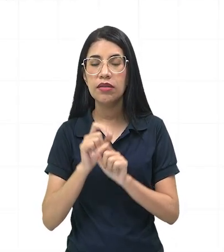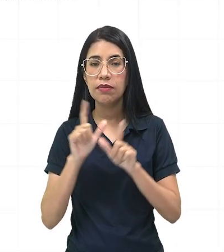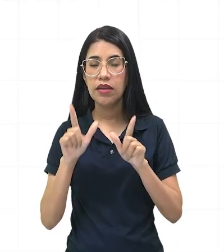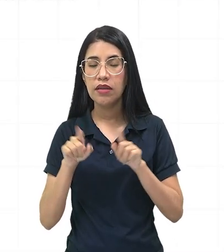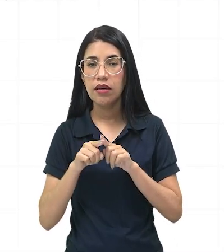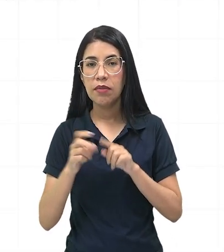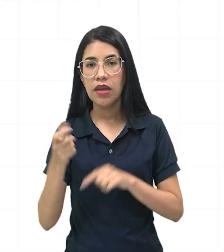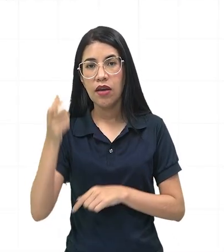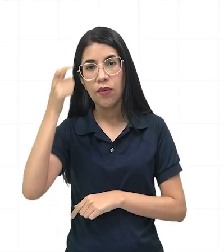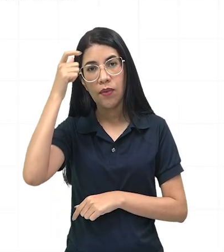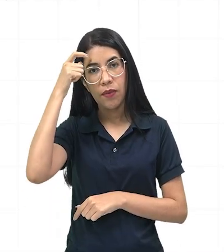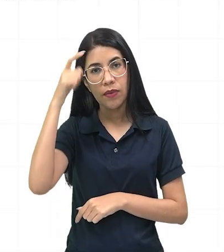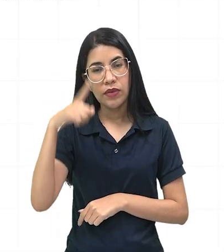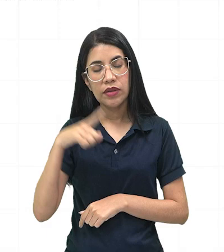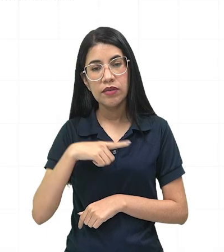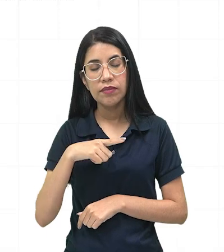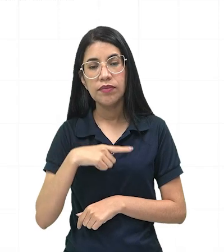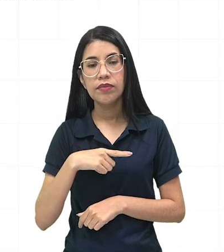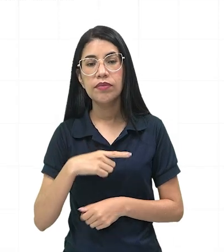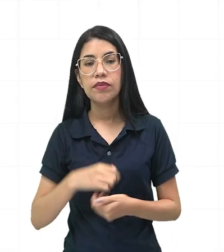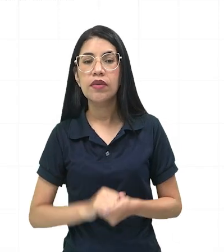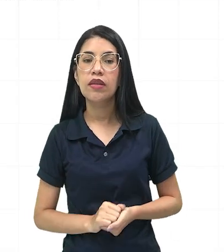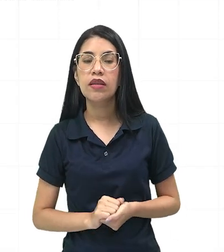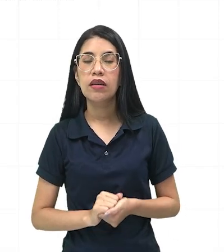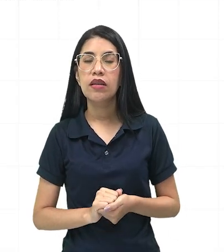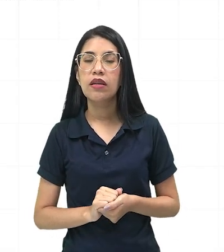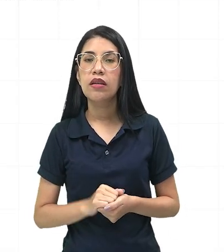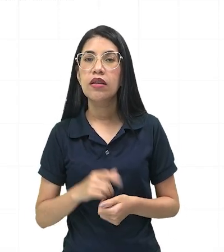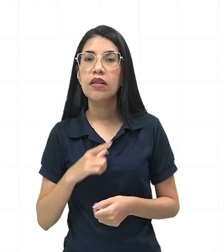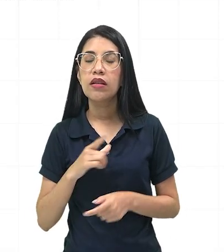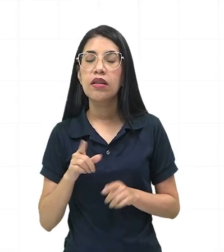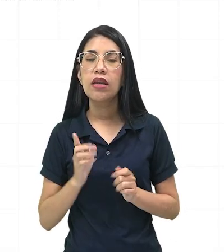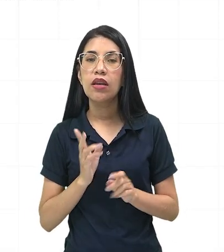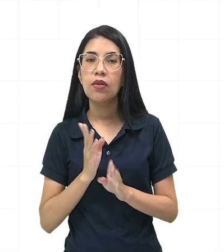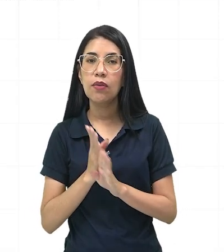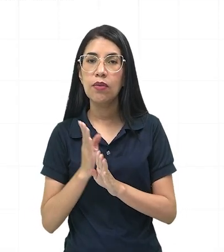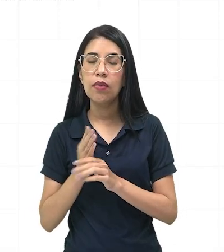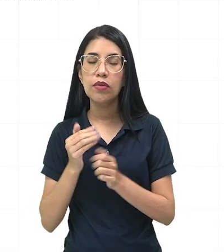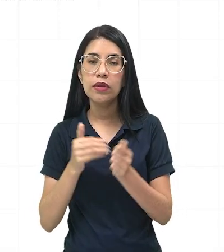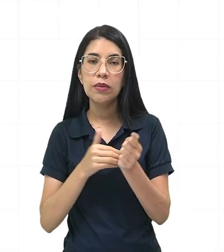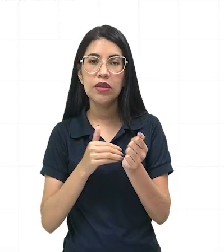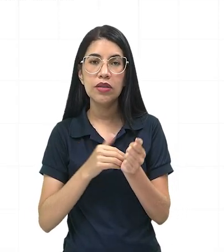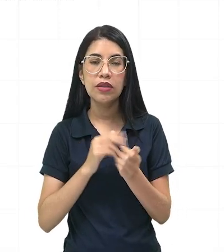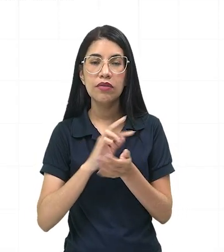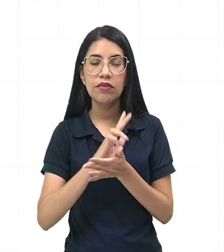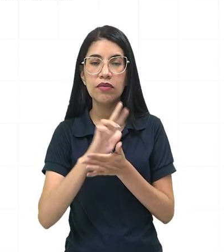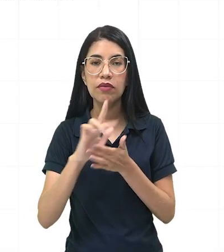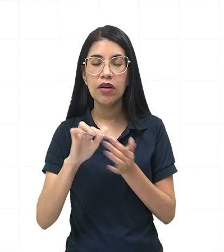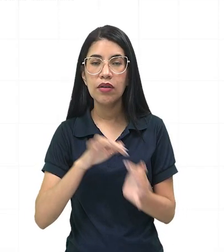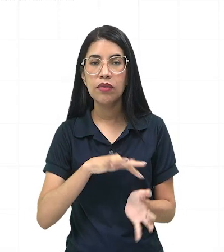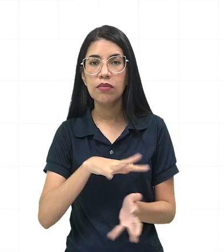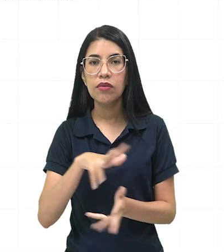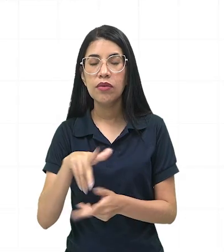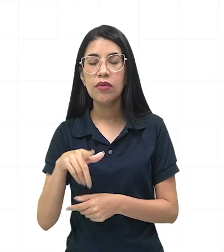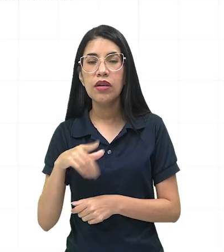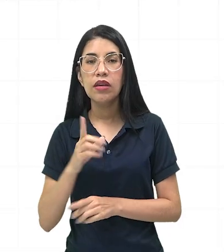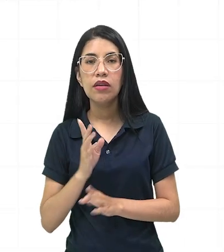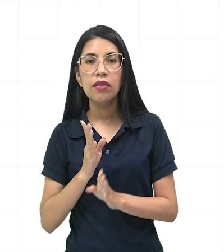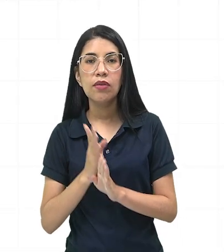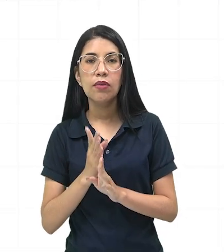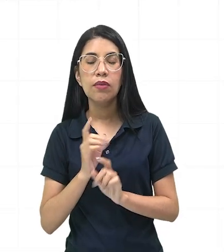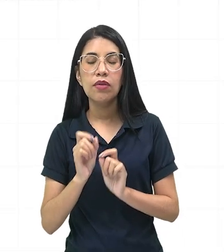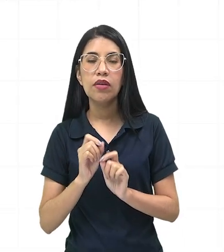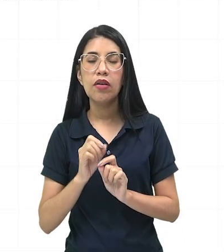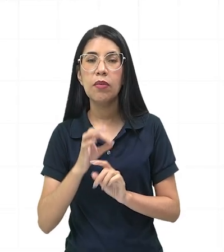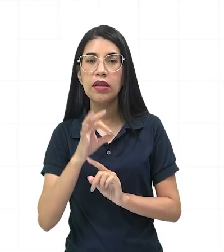construção da sua consciência. E desta forma, ao se confrontar com o mistério do mundo, ele encontra nesse mundo uma certa sacralidade.